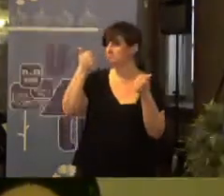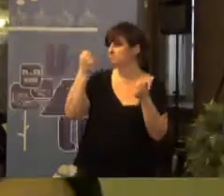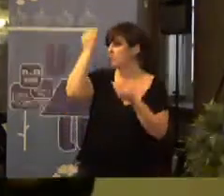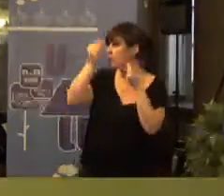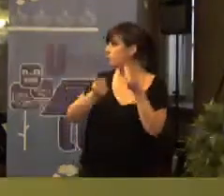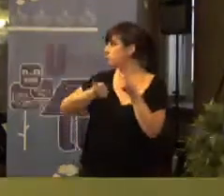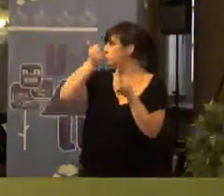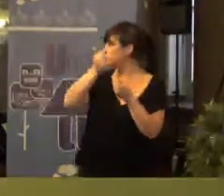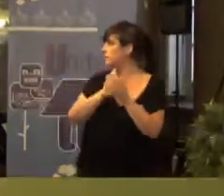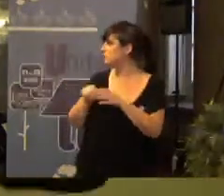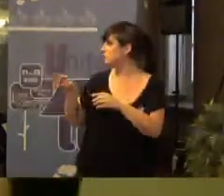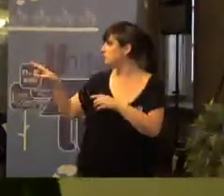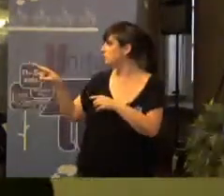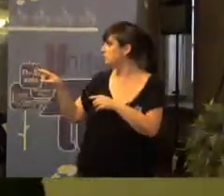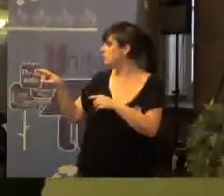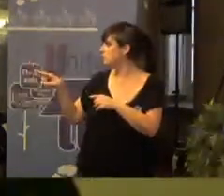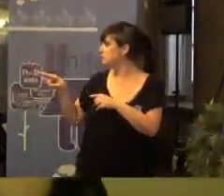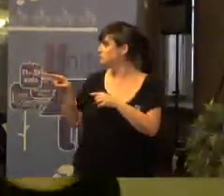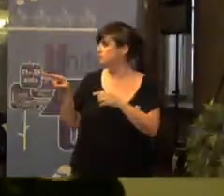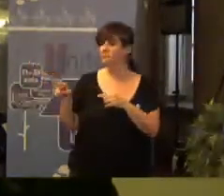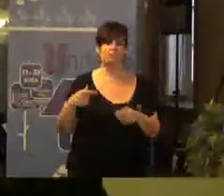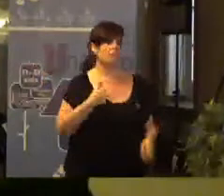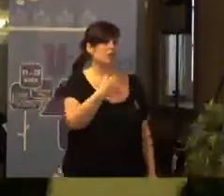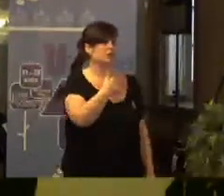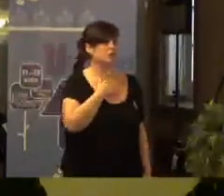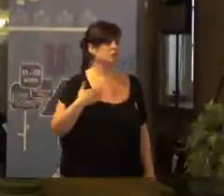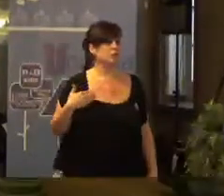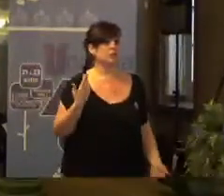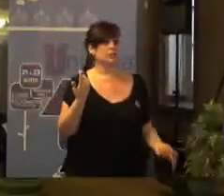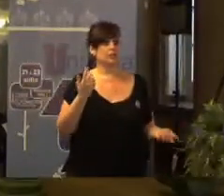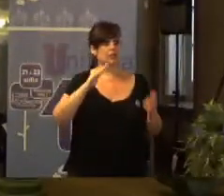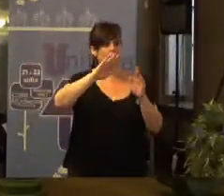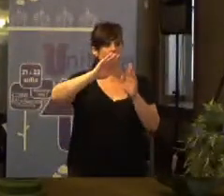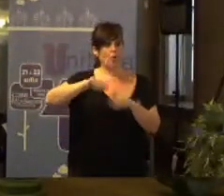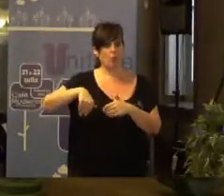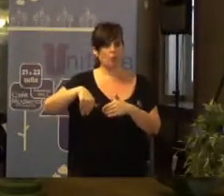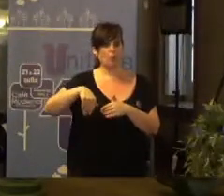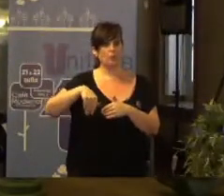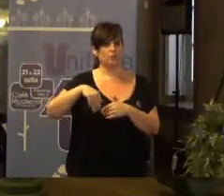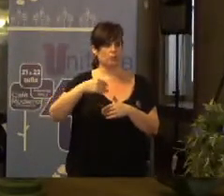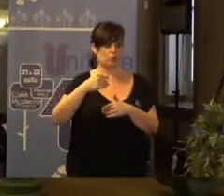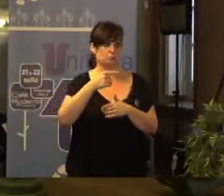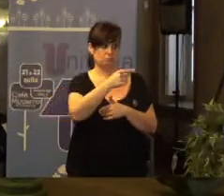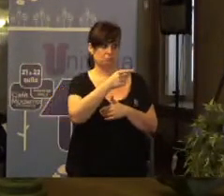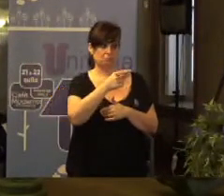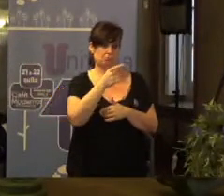reflexións? No, eu quería, afondando un pouco nesto último que comentaba a Xoana, non?